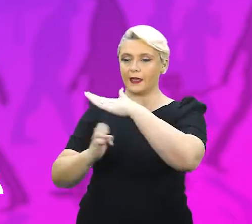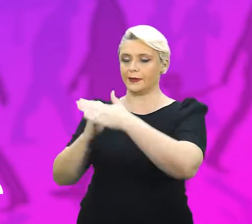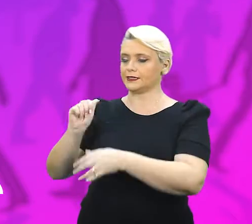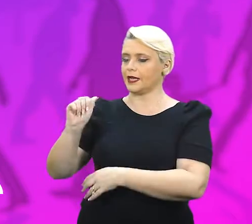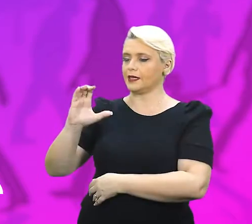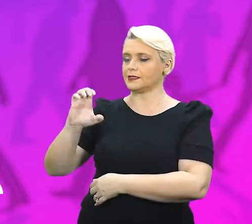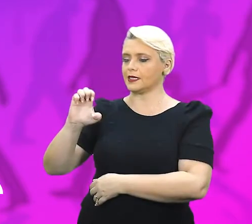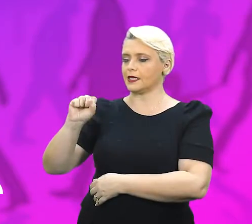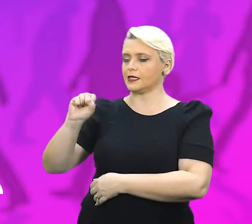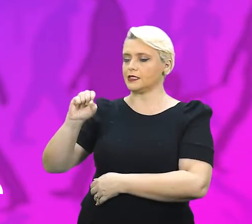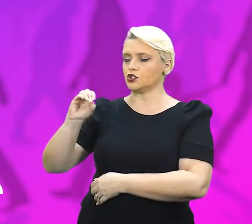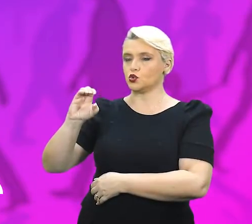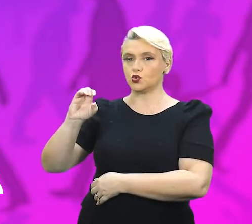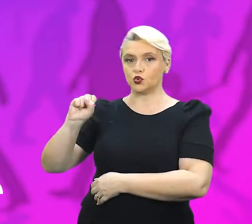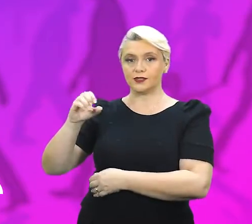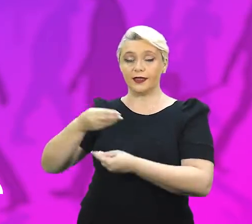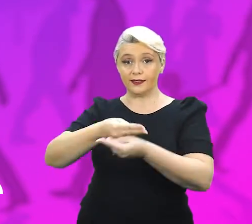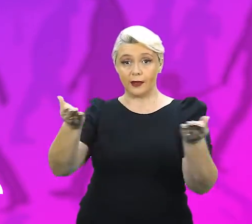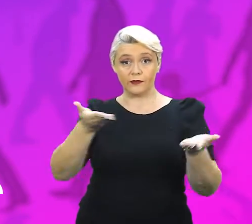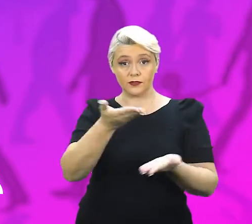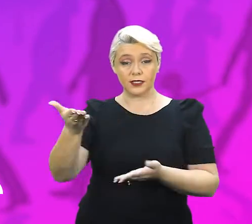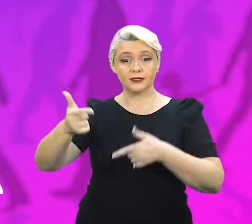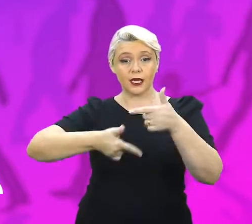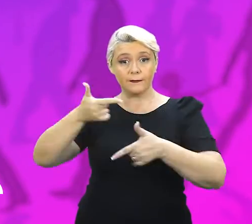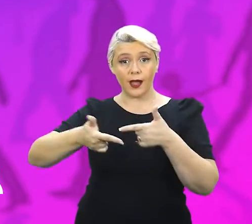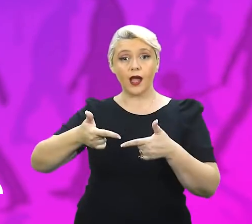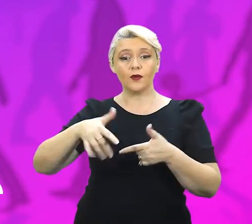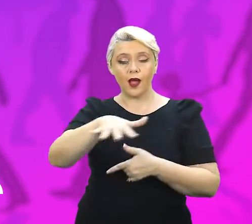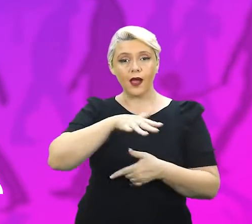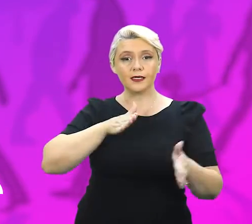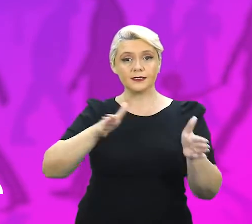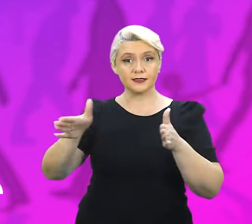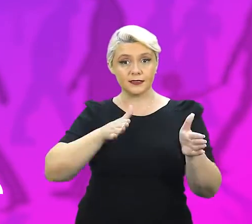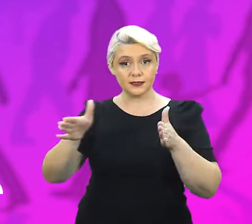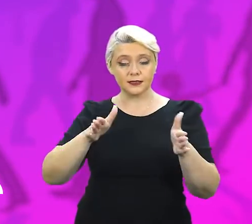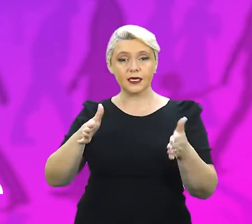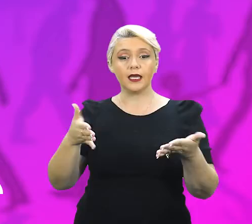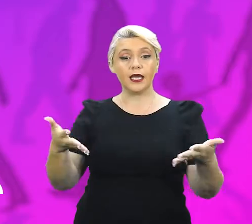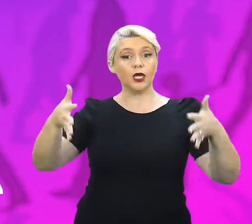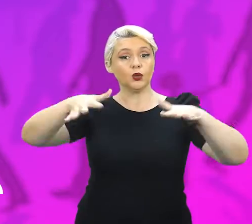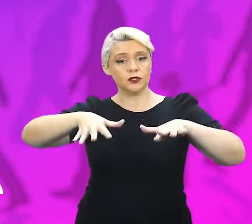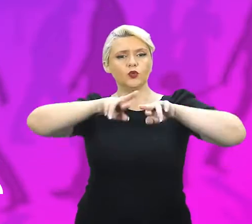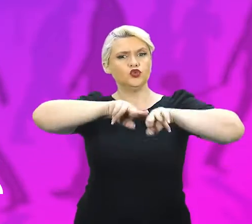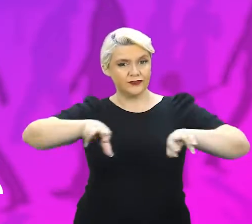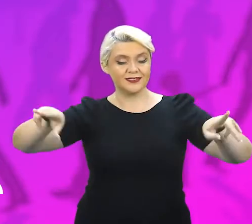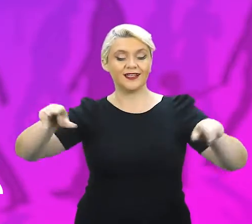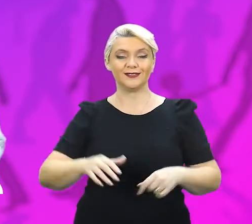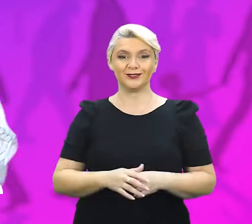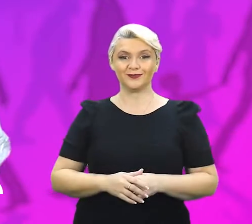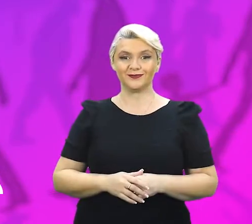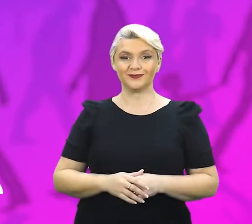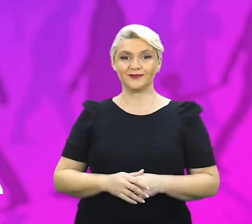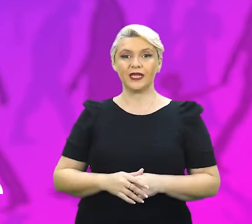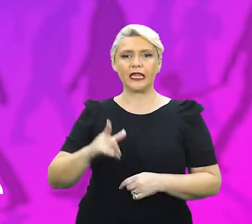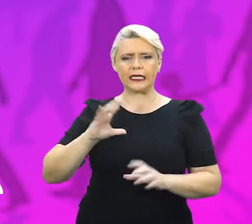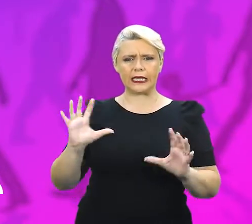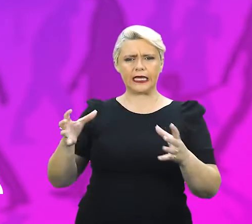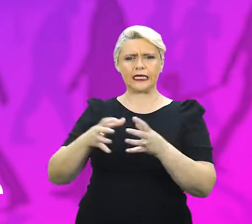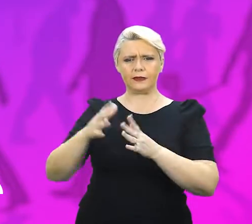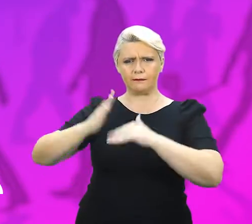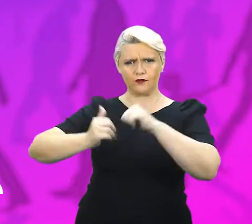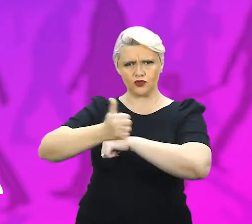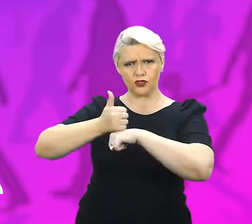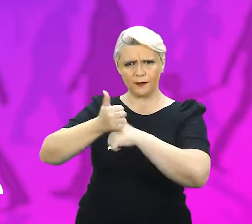Acessos traz para você serviços e soluções em acessibilidade, inclusão e diversidade. Com uma super equipe